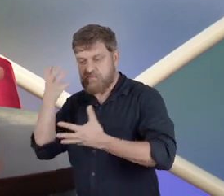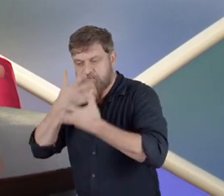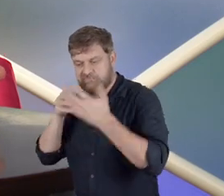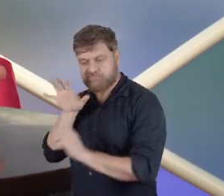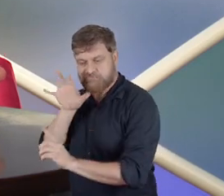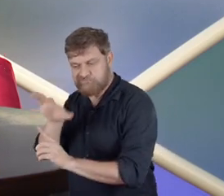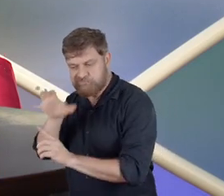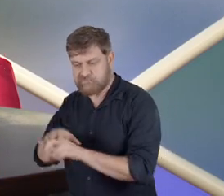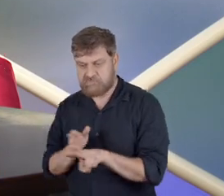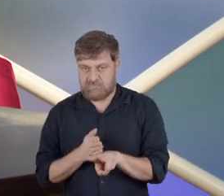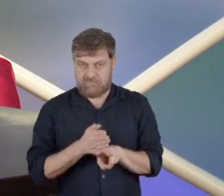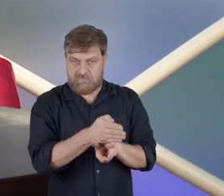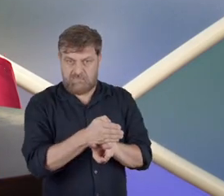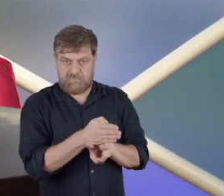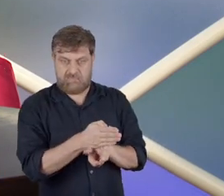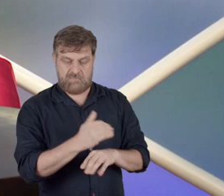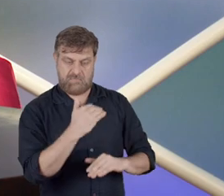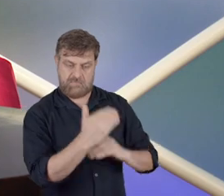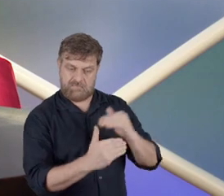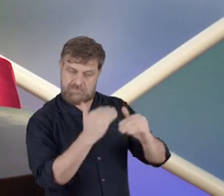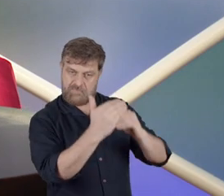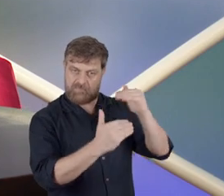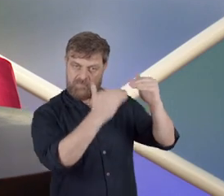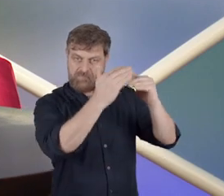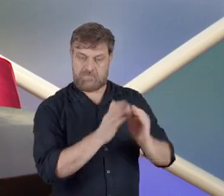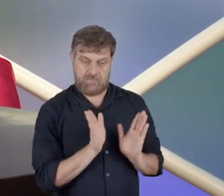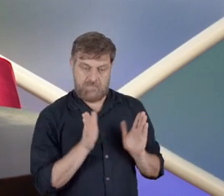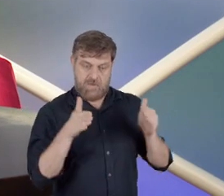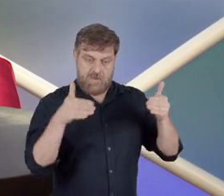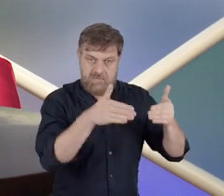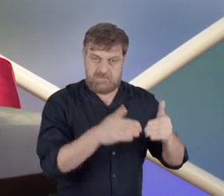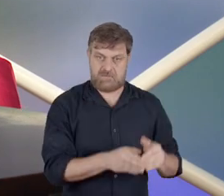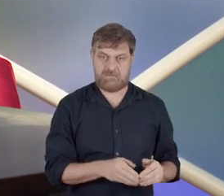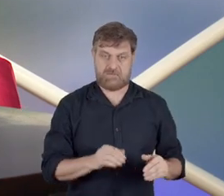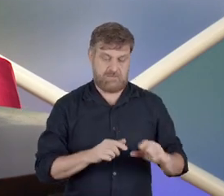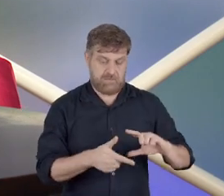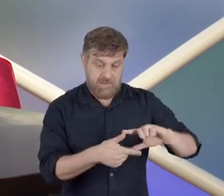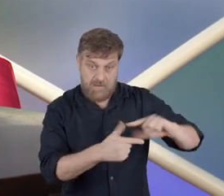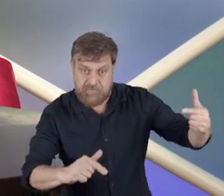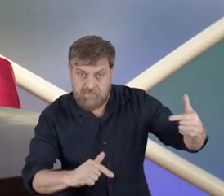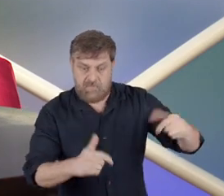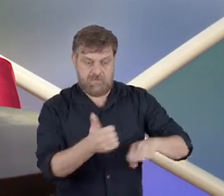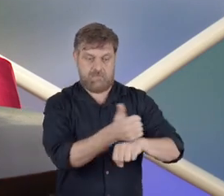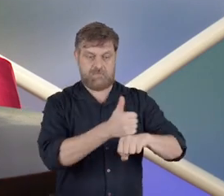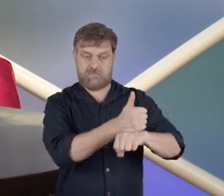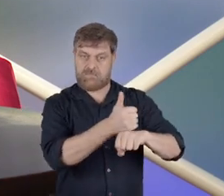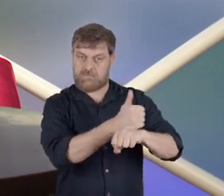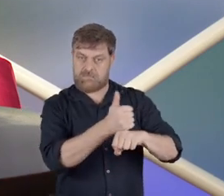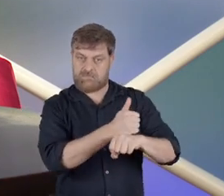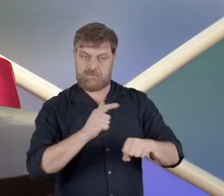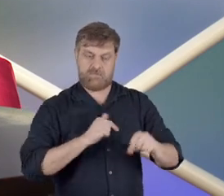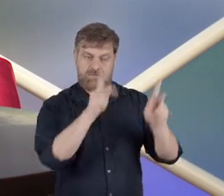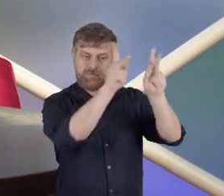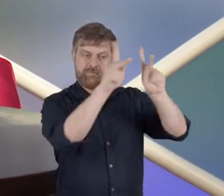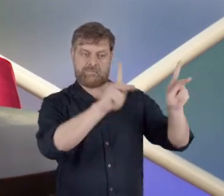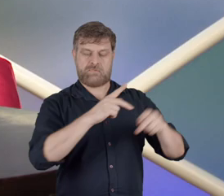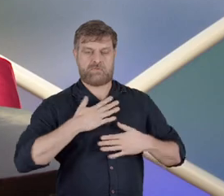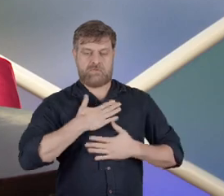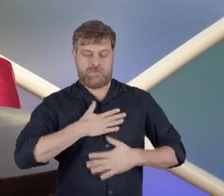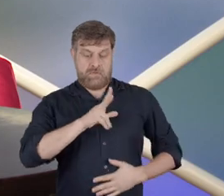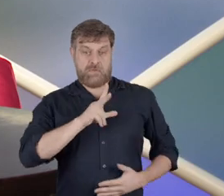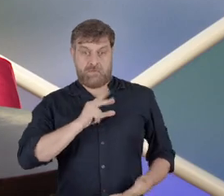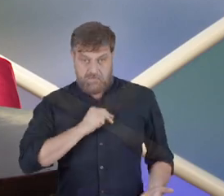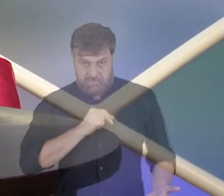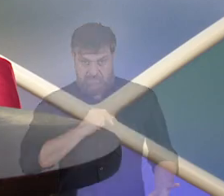via tropicalistas, e a outra que é uma vertente mais construtiva, que vai reler os modernistas nessa chave mais construtiva e também